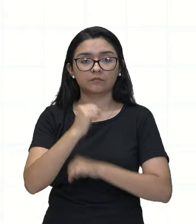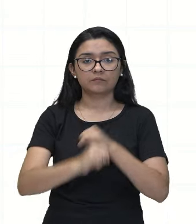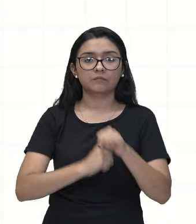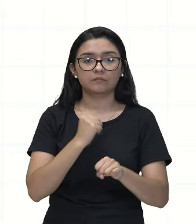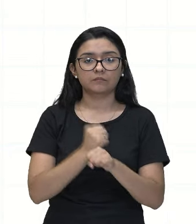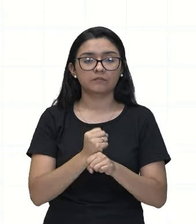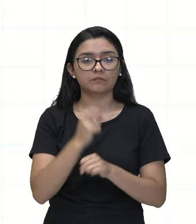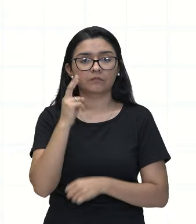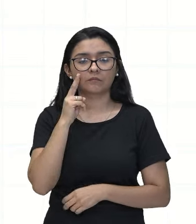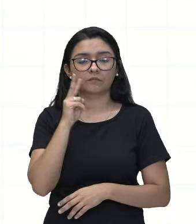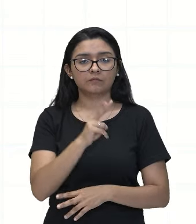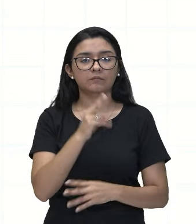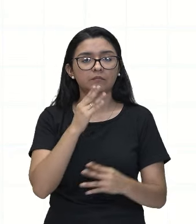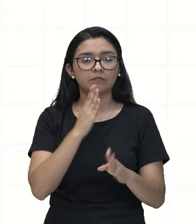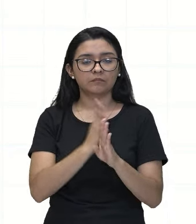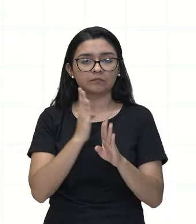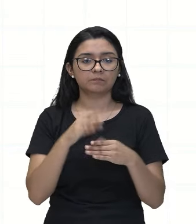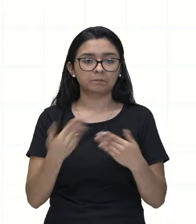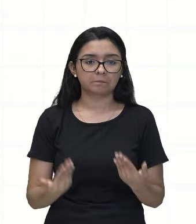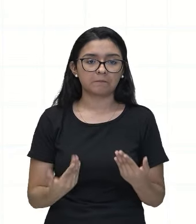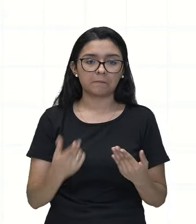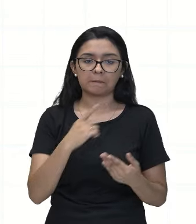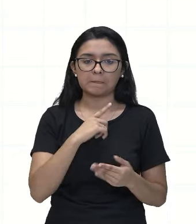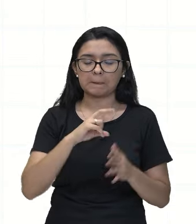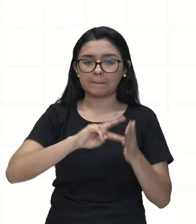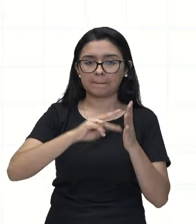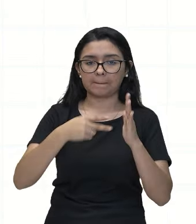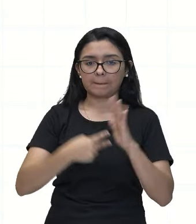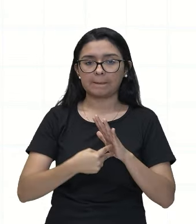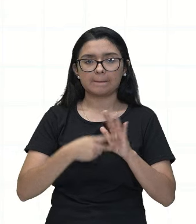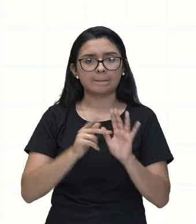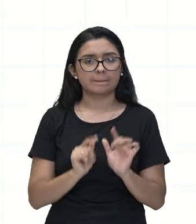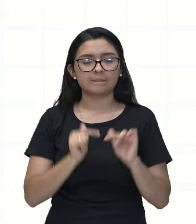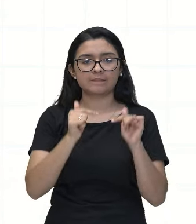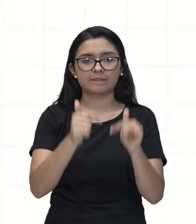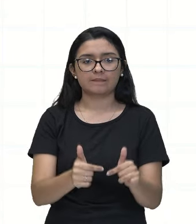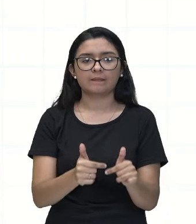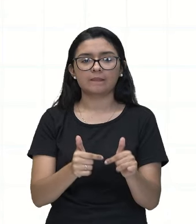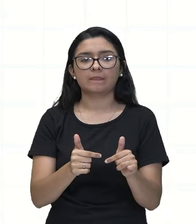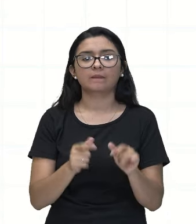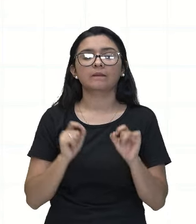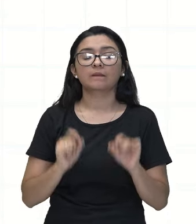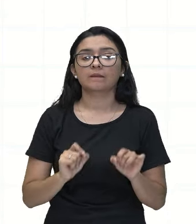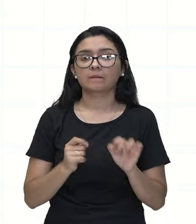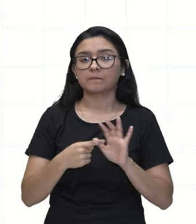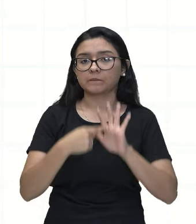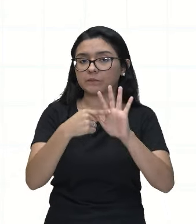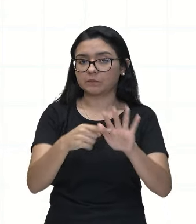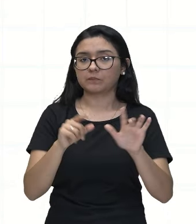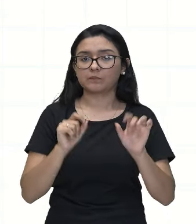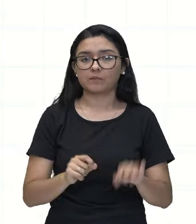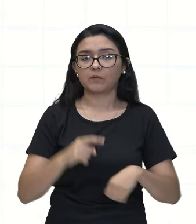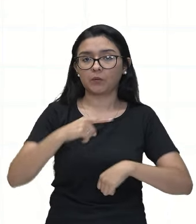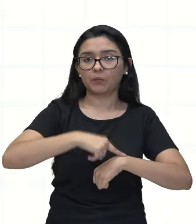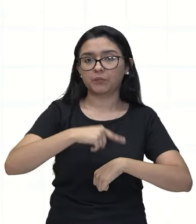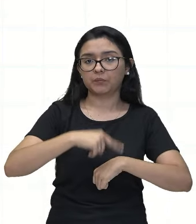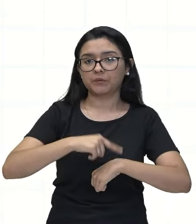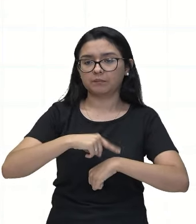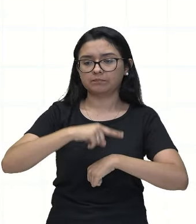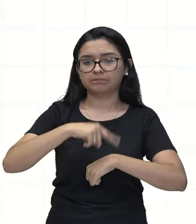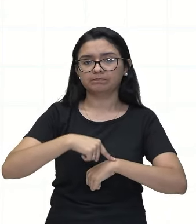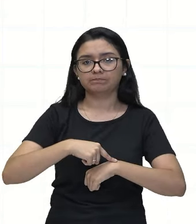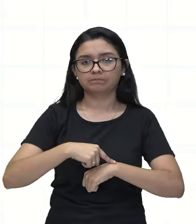Observe que aí ele não tá não tá tendo um sentido de ação ele tá indicando o tempo que já passou